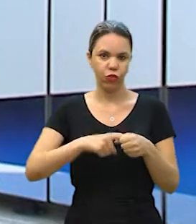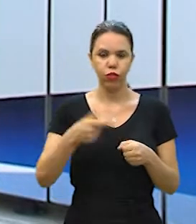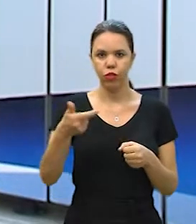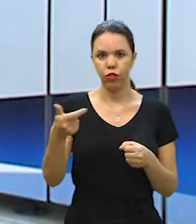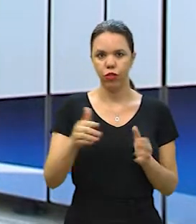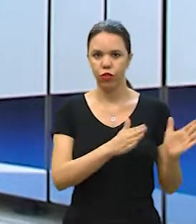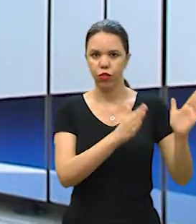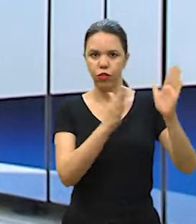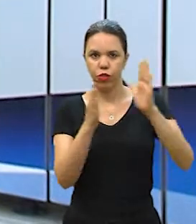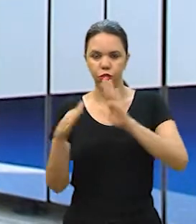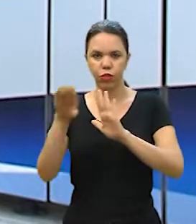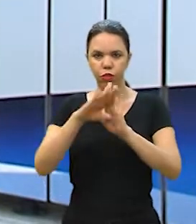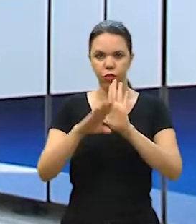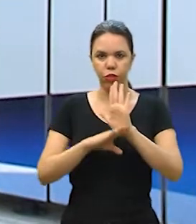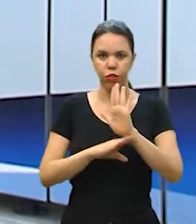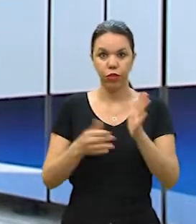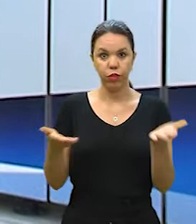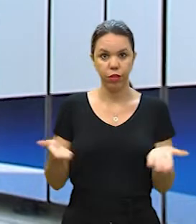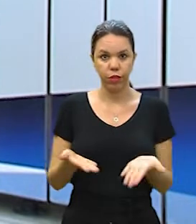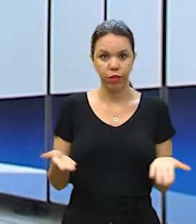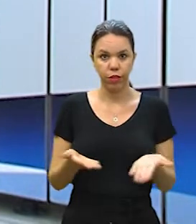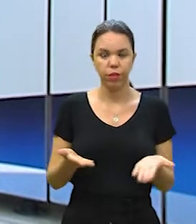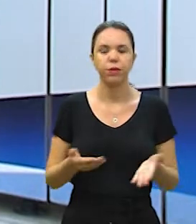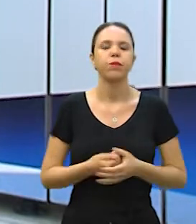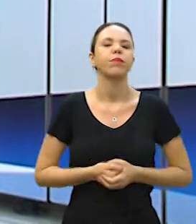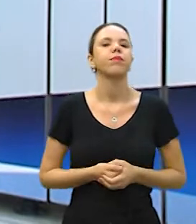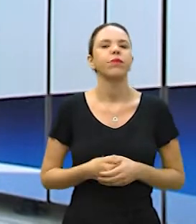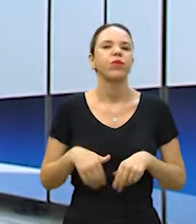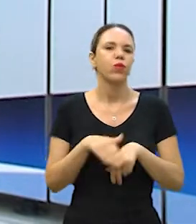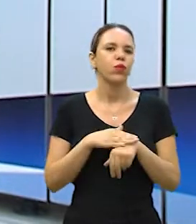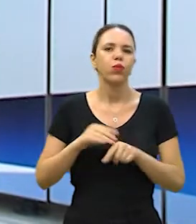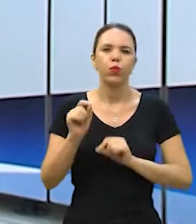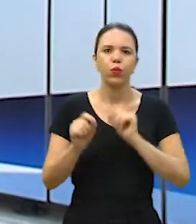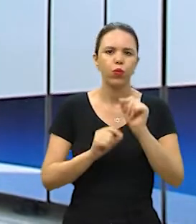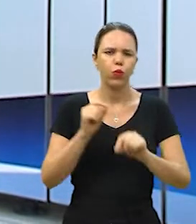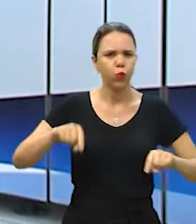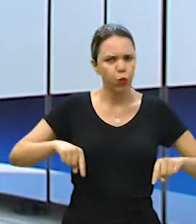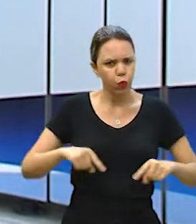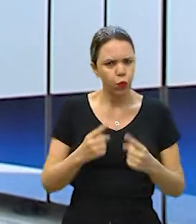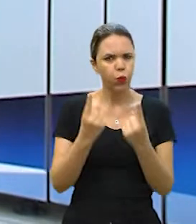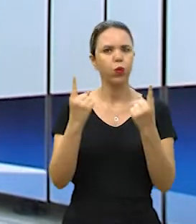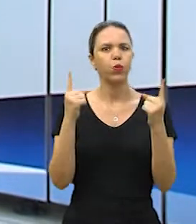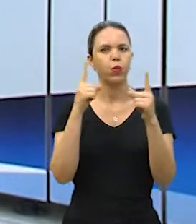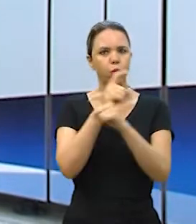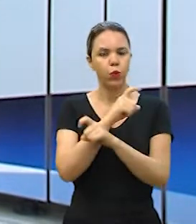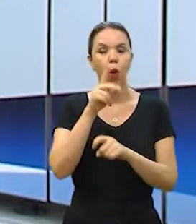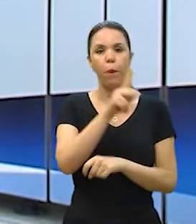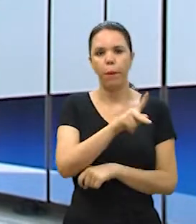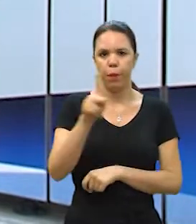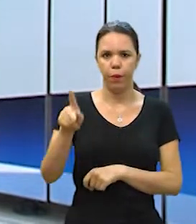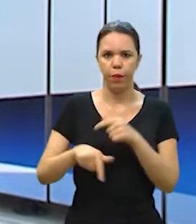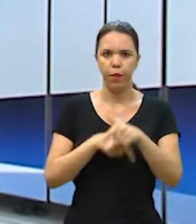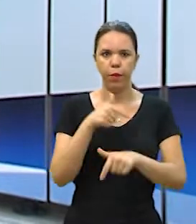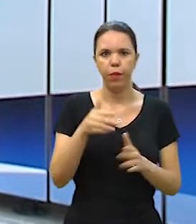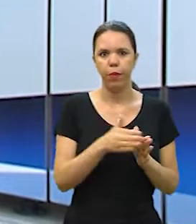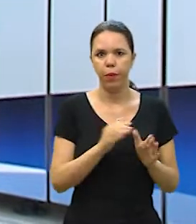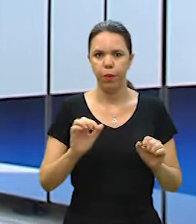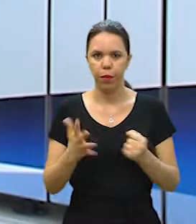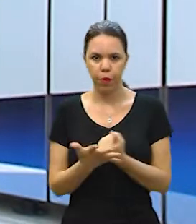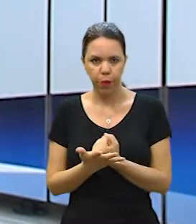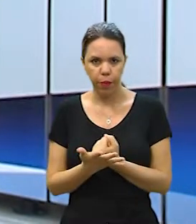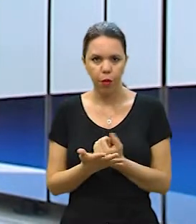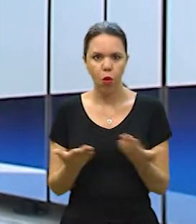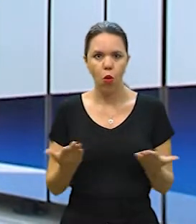Voltamos com o segundo bloco do programa Questão de Ordem. Hoje nós estamos debatendo aqui os desafios do professor